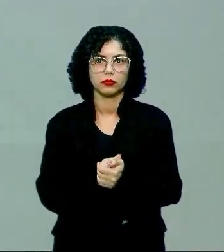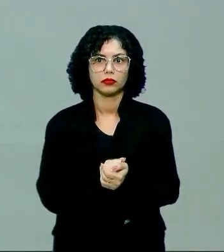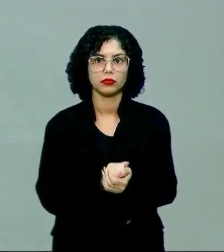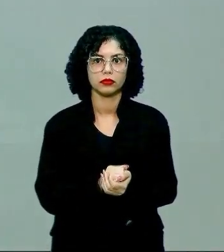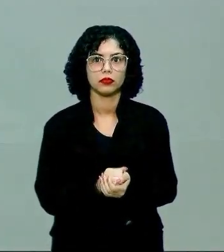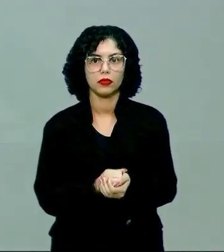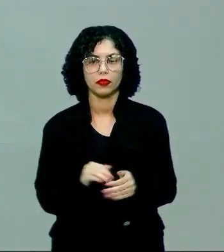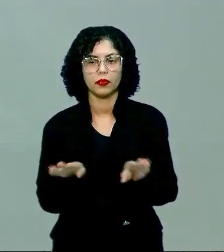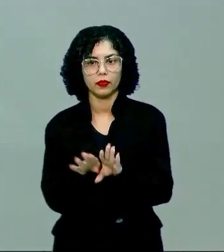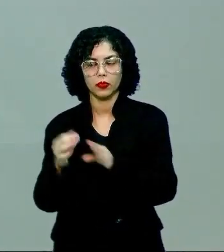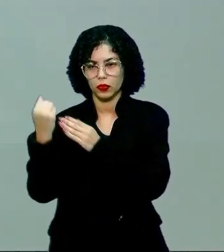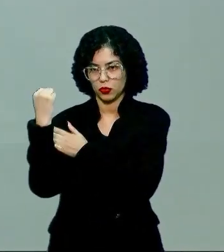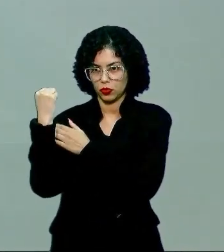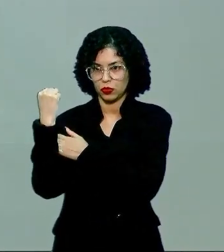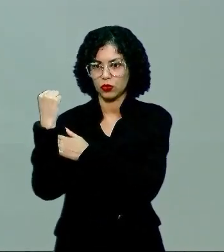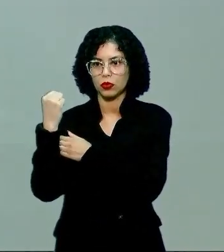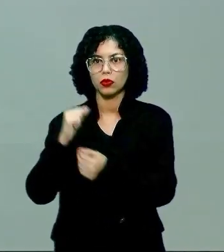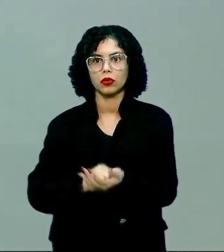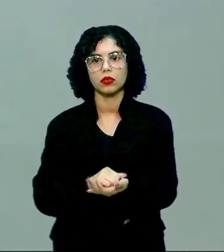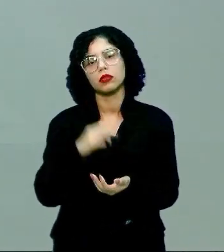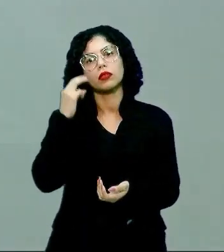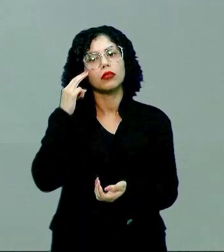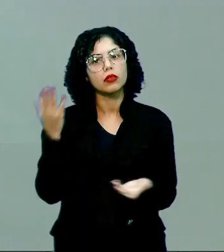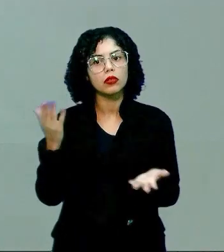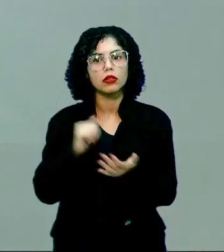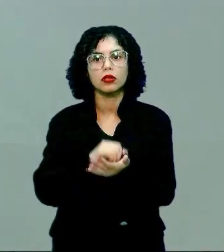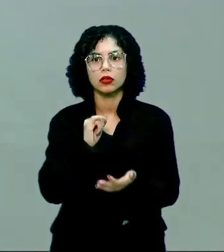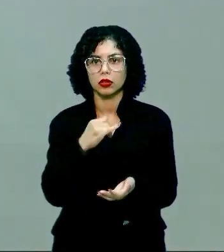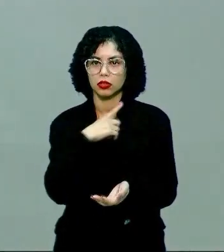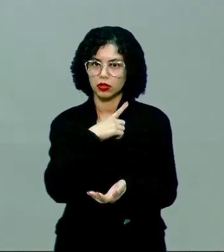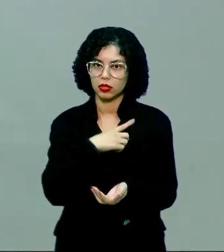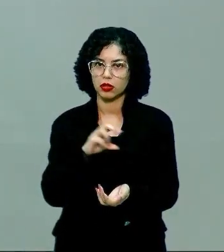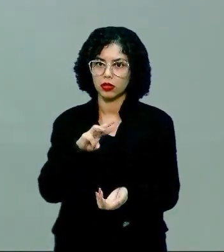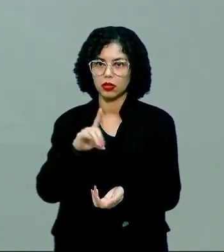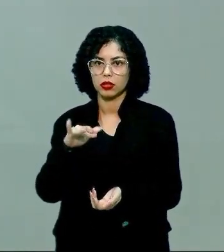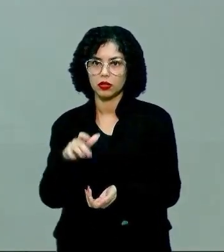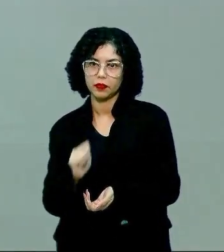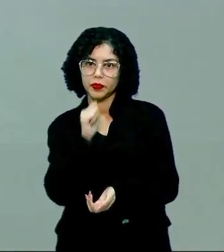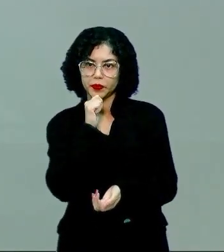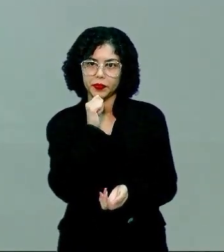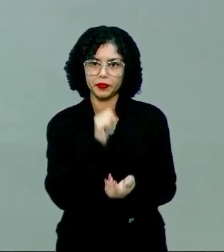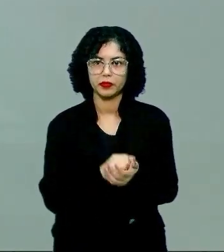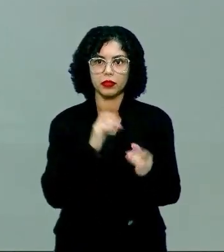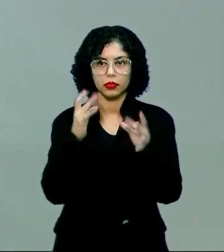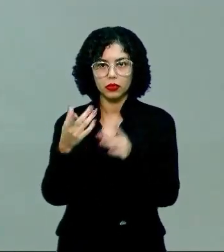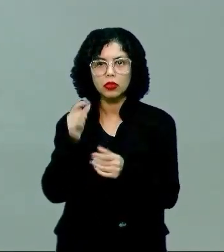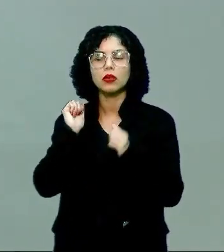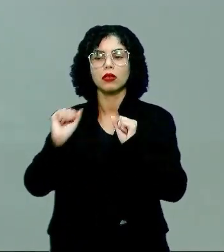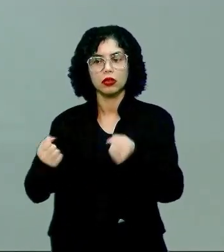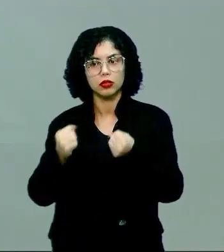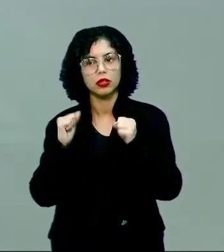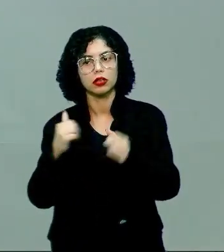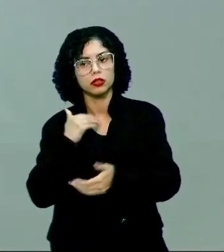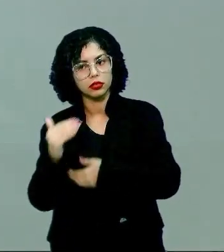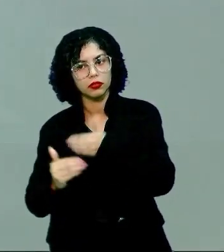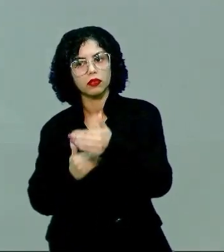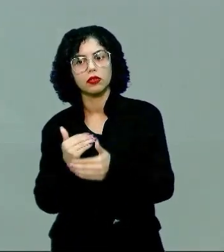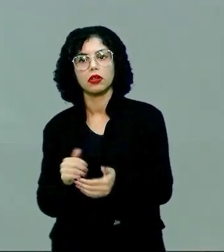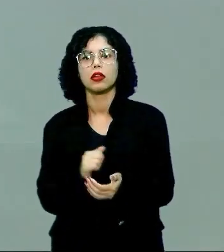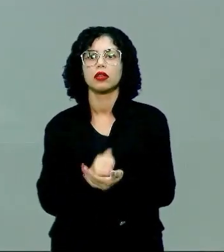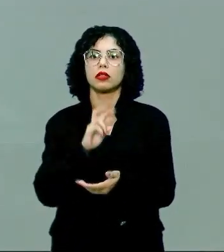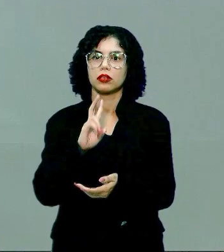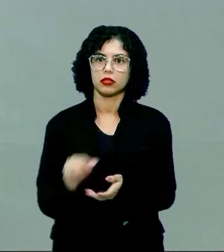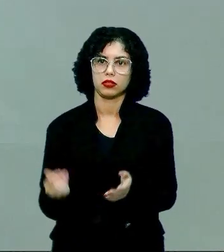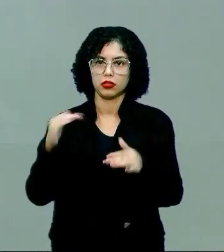o músculo tem memória tem memória então se ele tem uma memória aquelas dinâmicas que você vai desenvolvendo